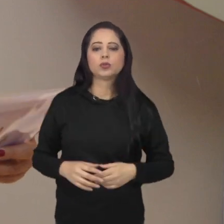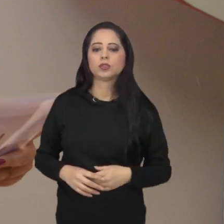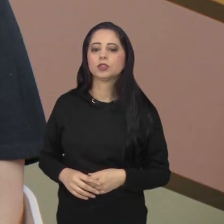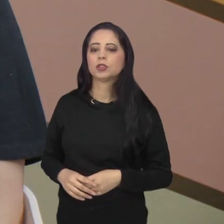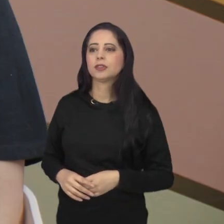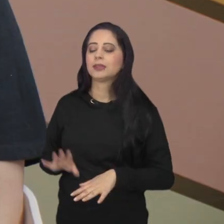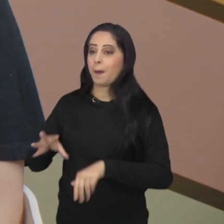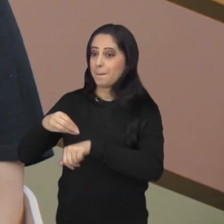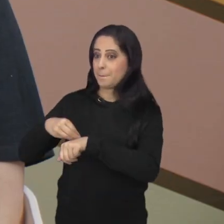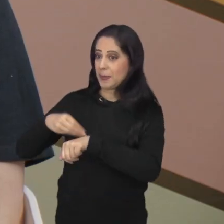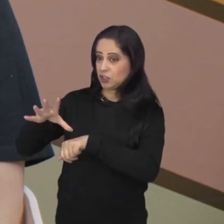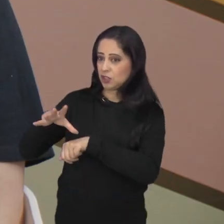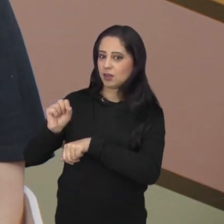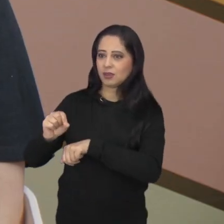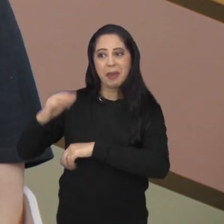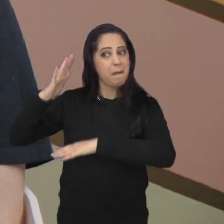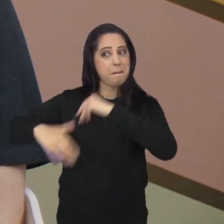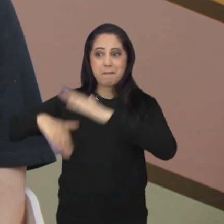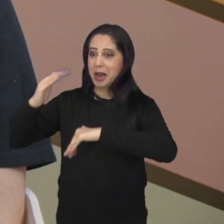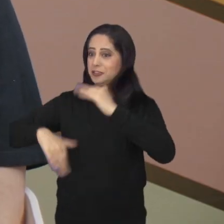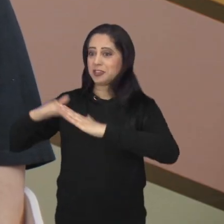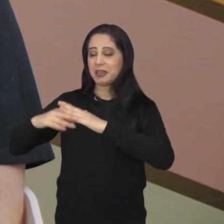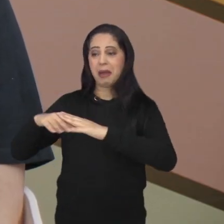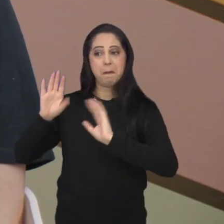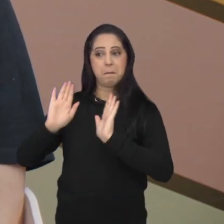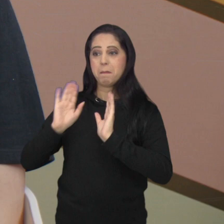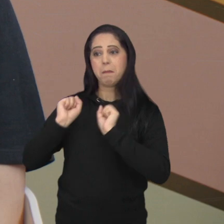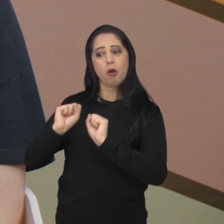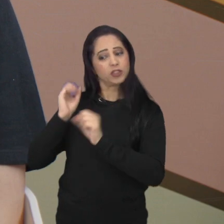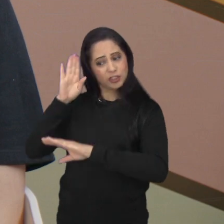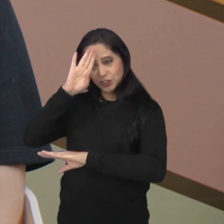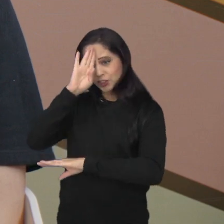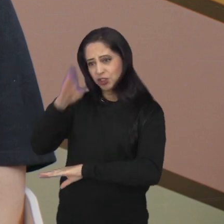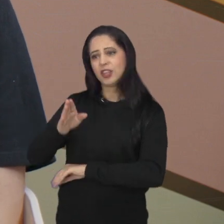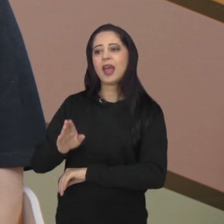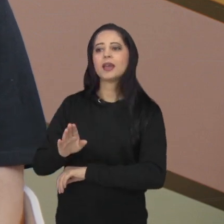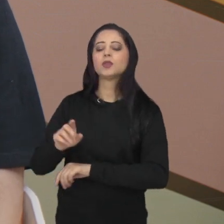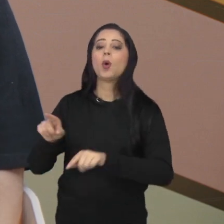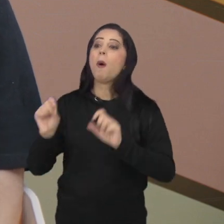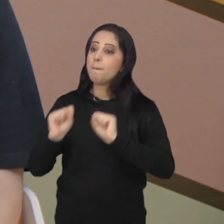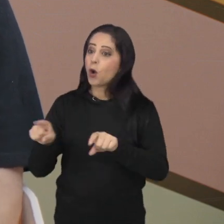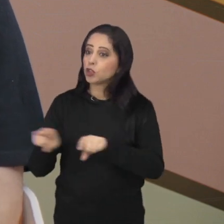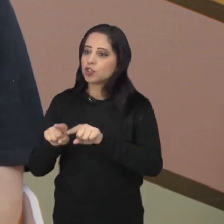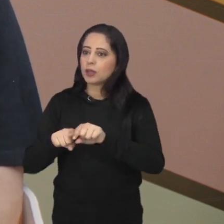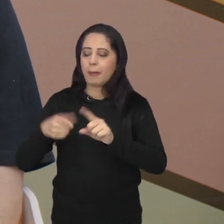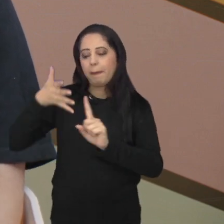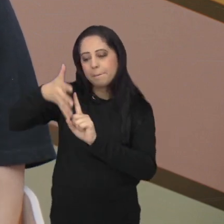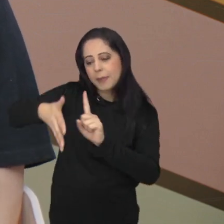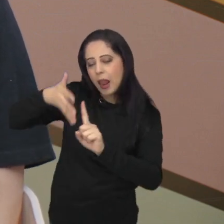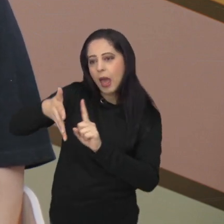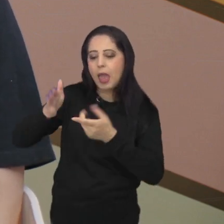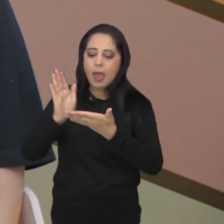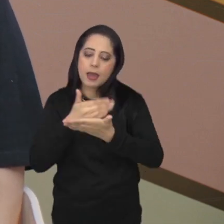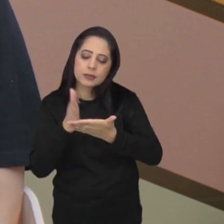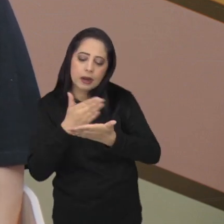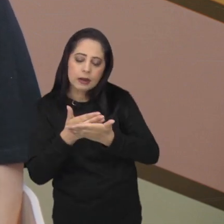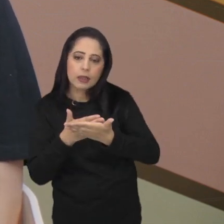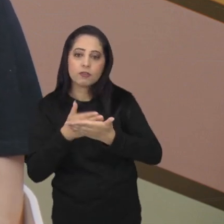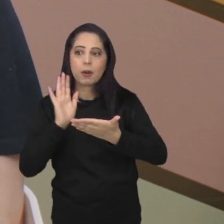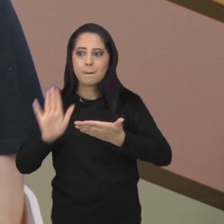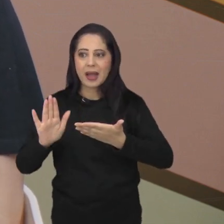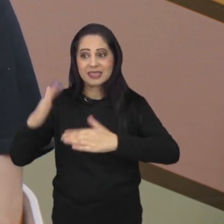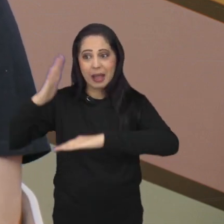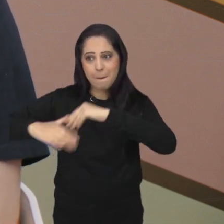professor? A dica é praticar, né? A gente pode ler muitos livros, ver muitas palestras sobre isso,